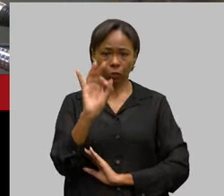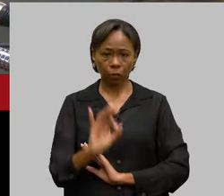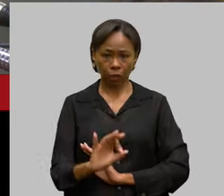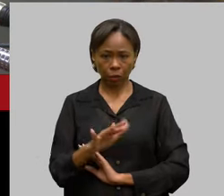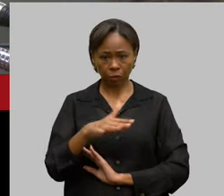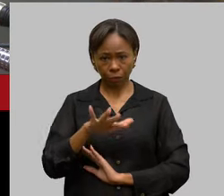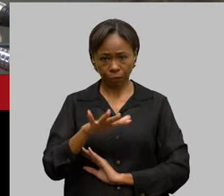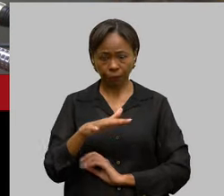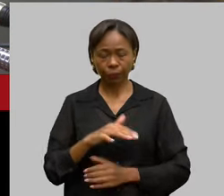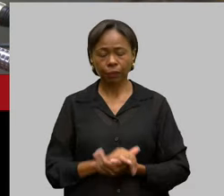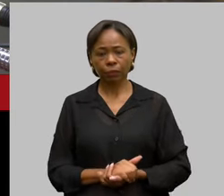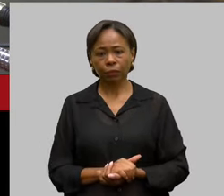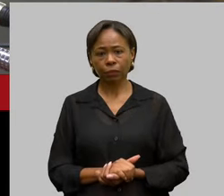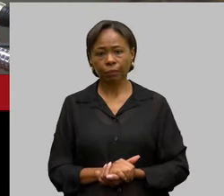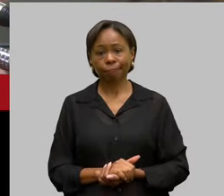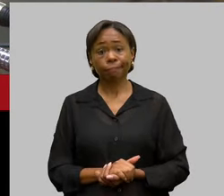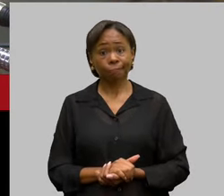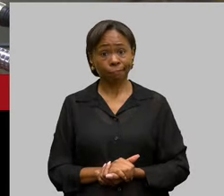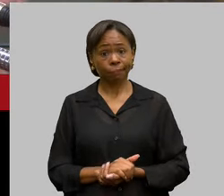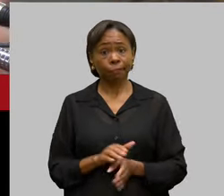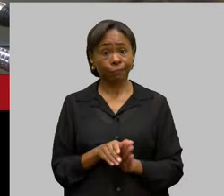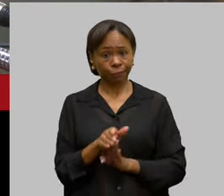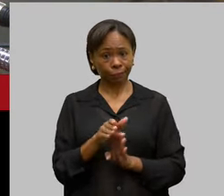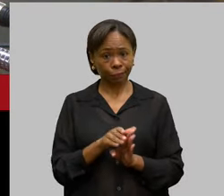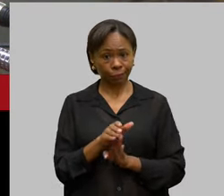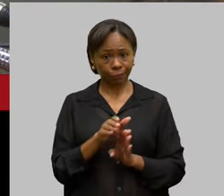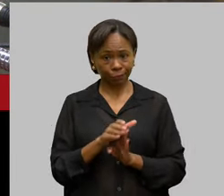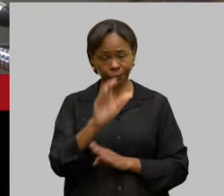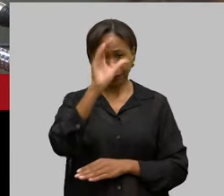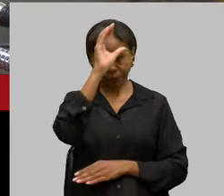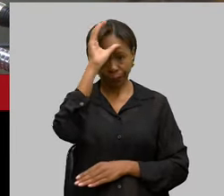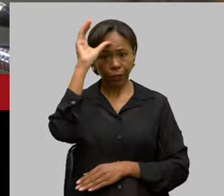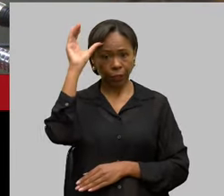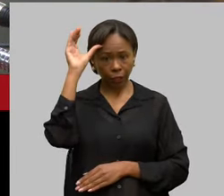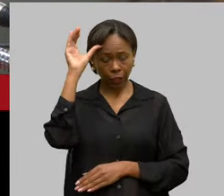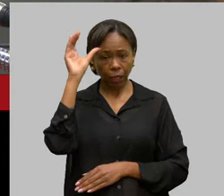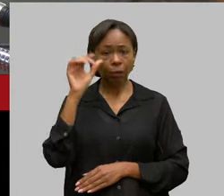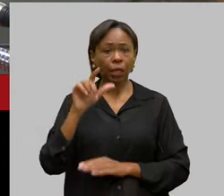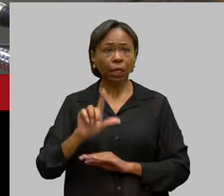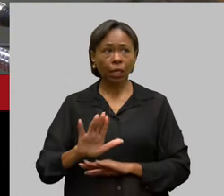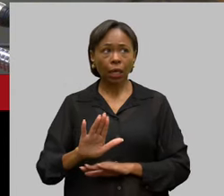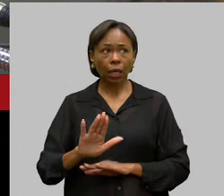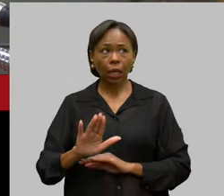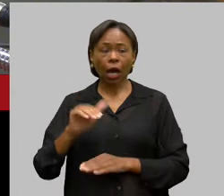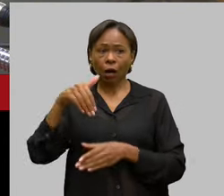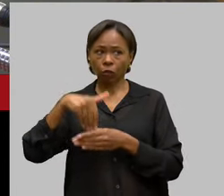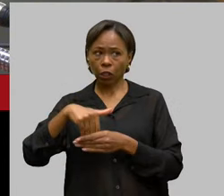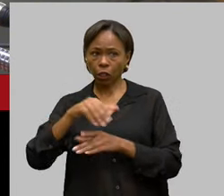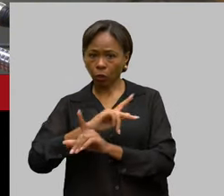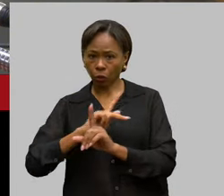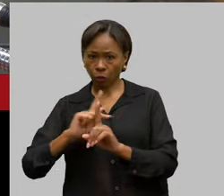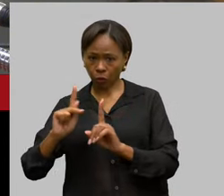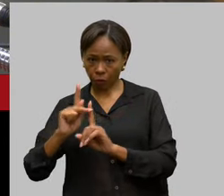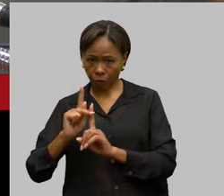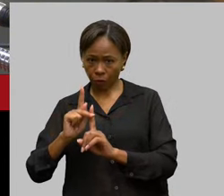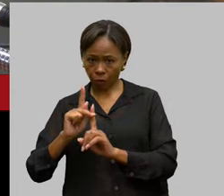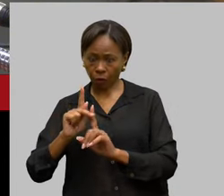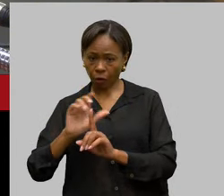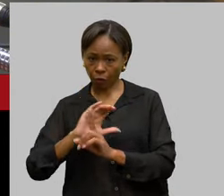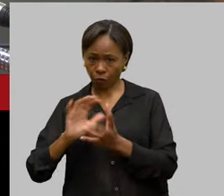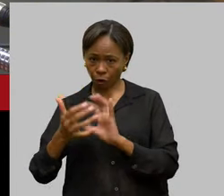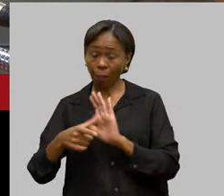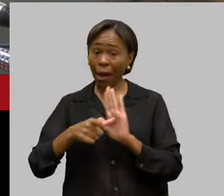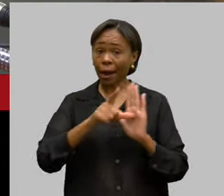é recomendamos à Câmara Municipal que antes da votação da reforma fizesse um estudo atuarial para